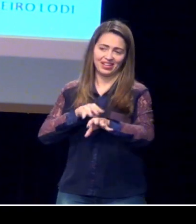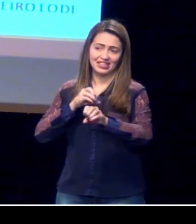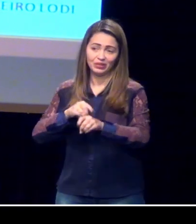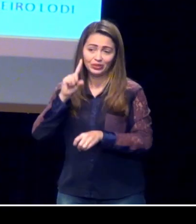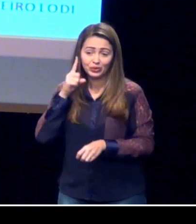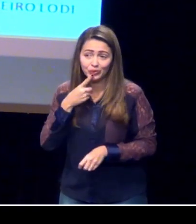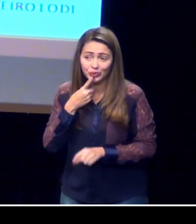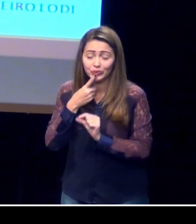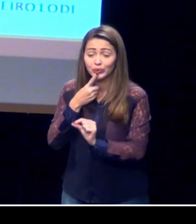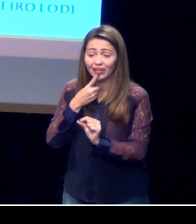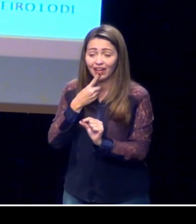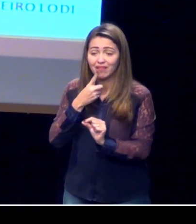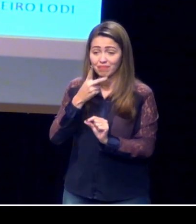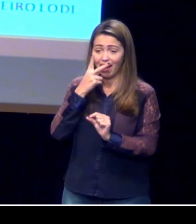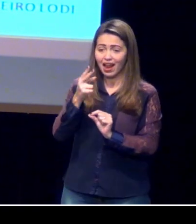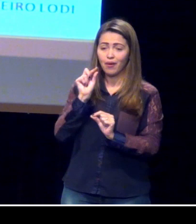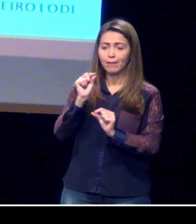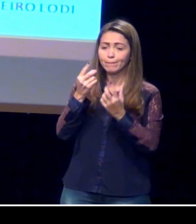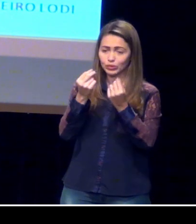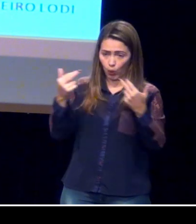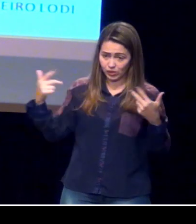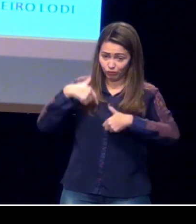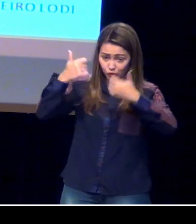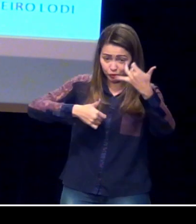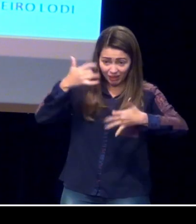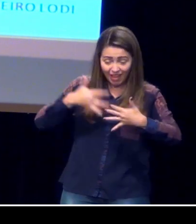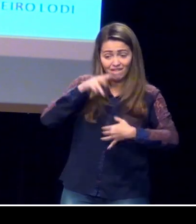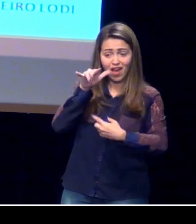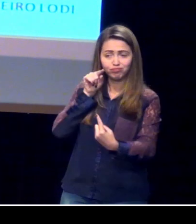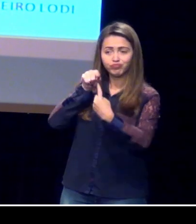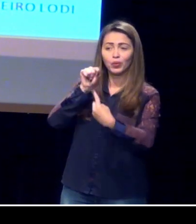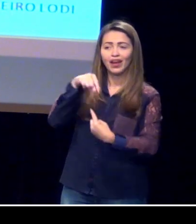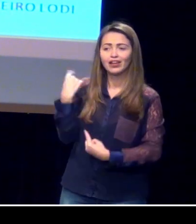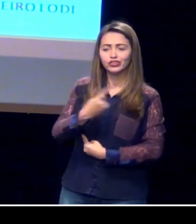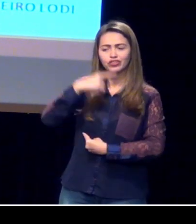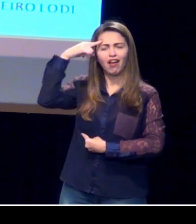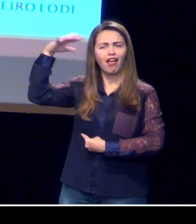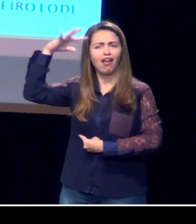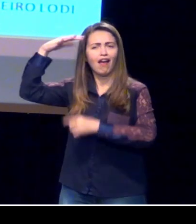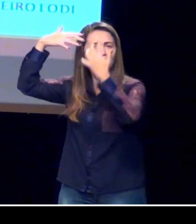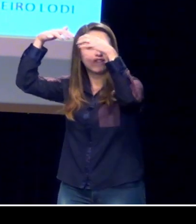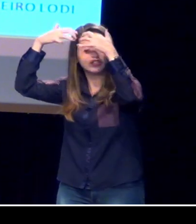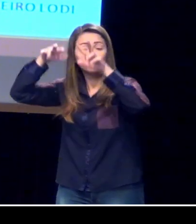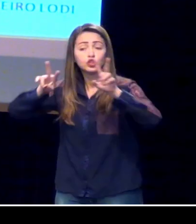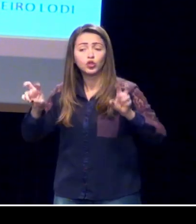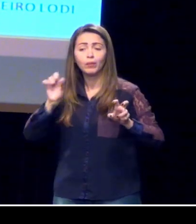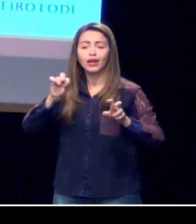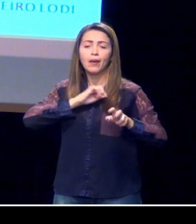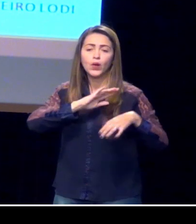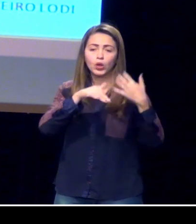Surdos. Isto quer dizer que muito do que eu vou falar serve para a gente refletir sobre todos